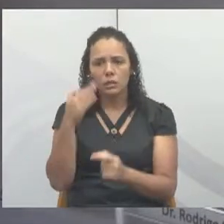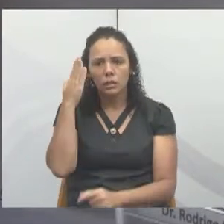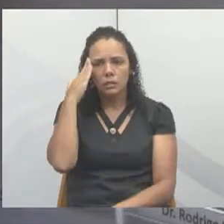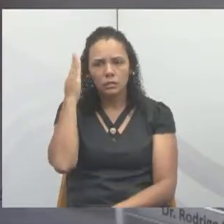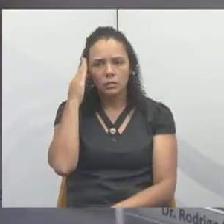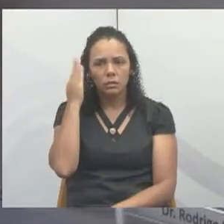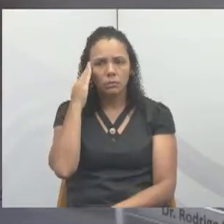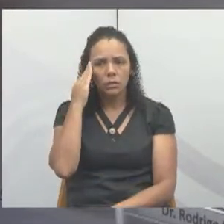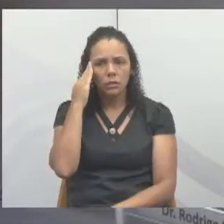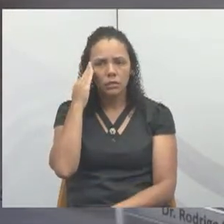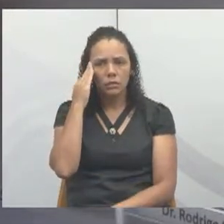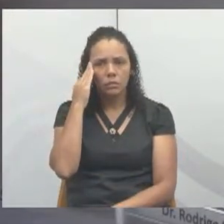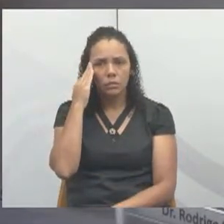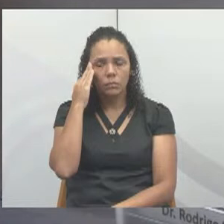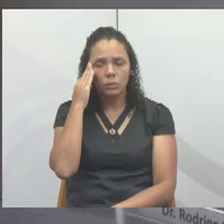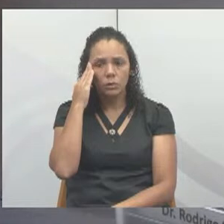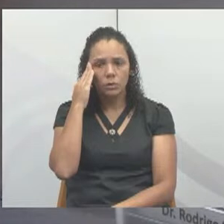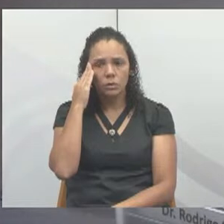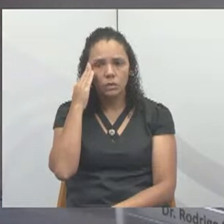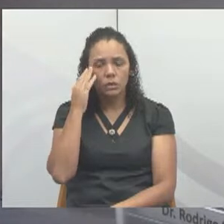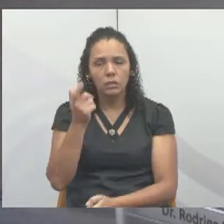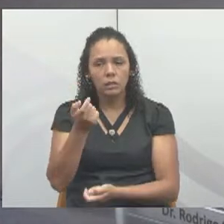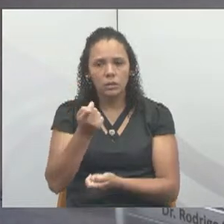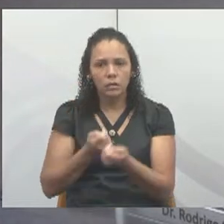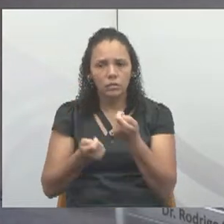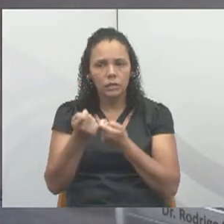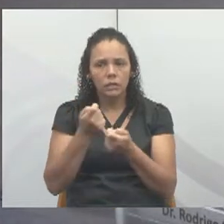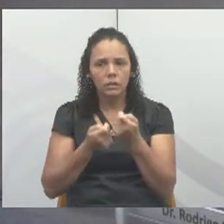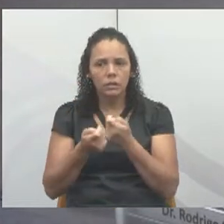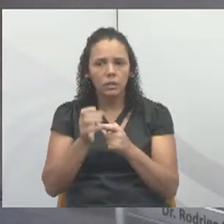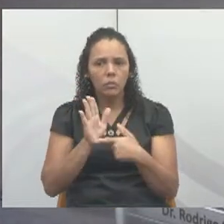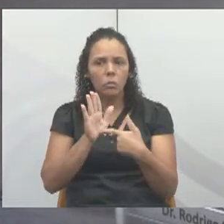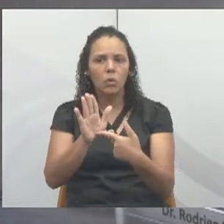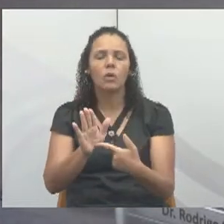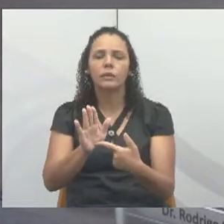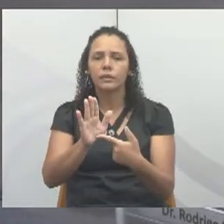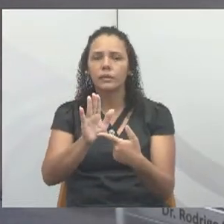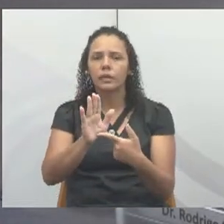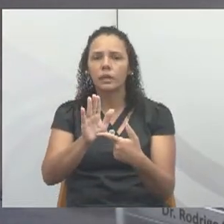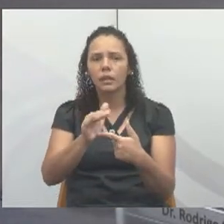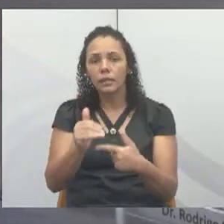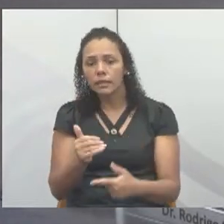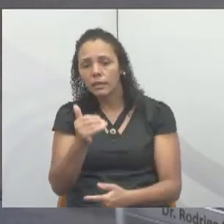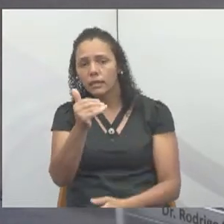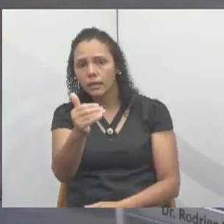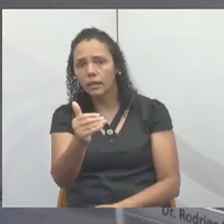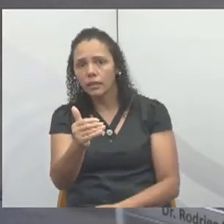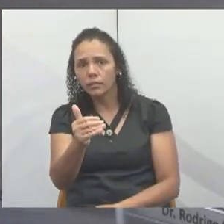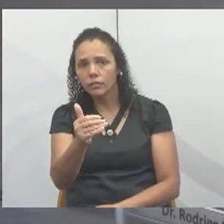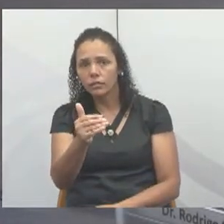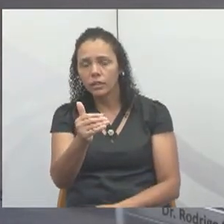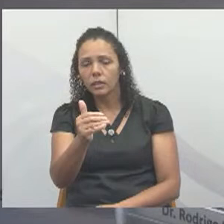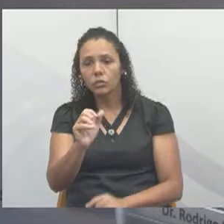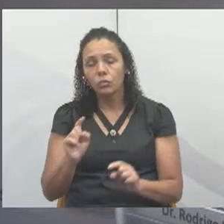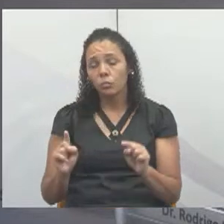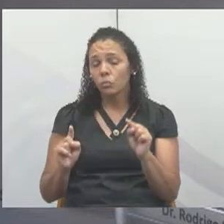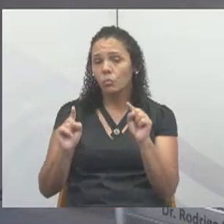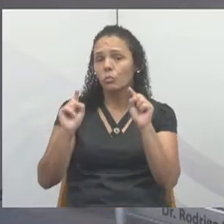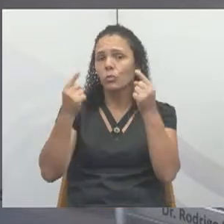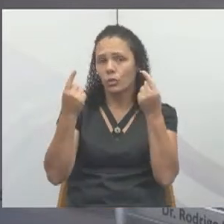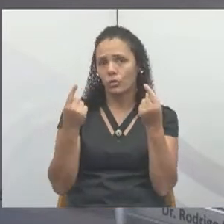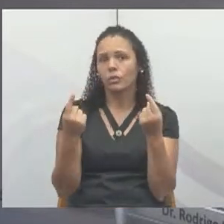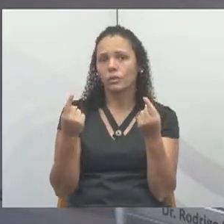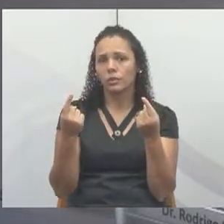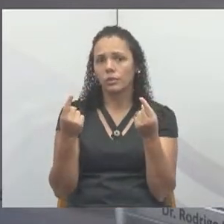que o mercado financeiro diz que a gente espera uma crise mais acentuada do que nós já temos esse ano, a partir do ano que